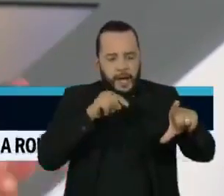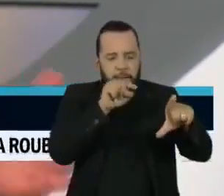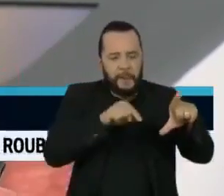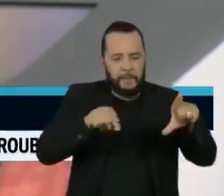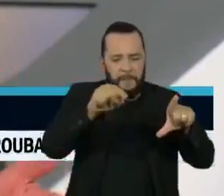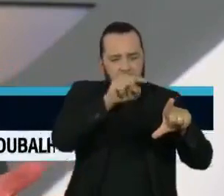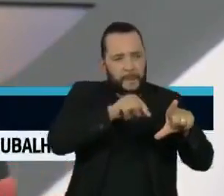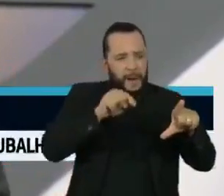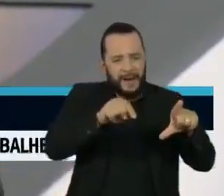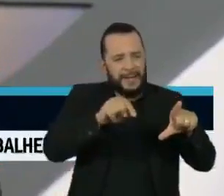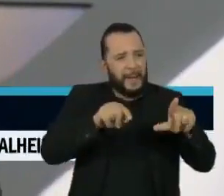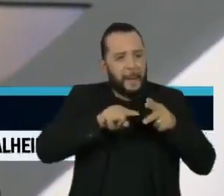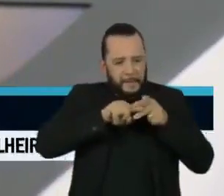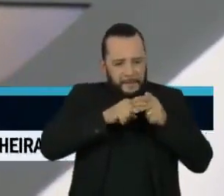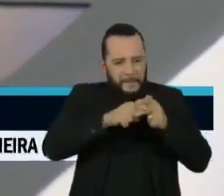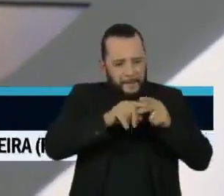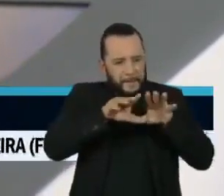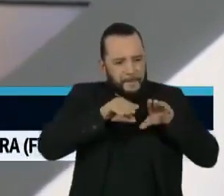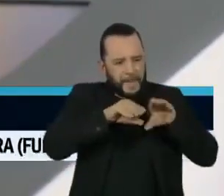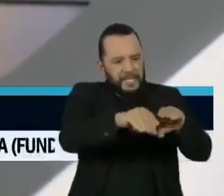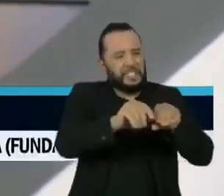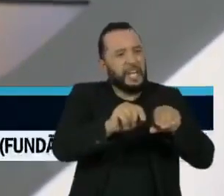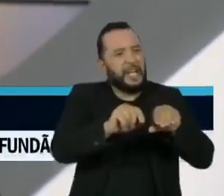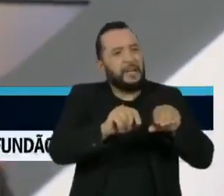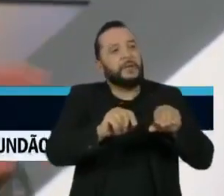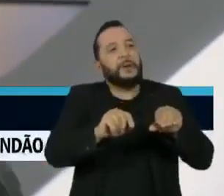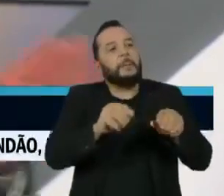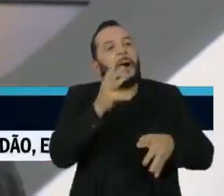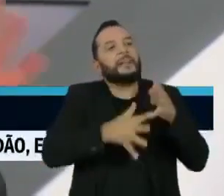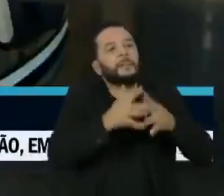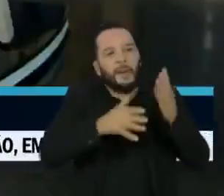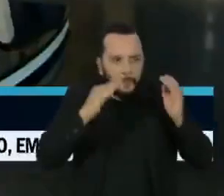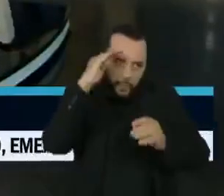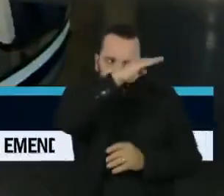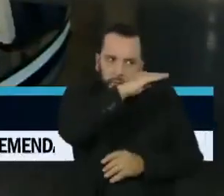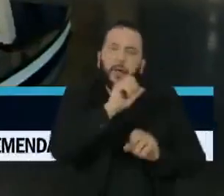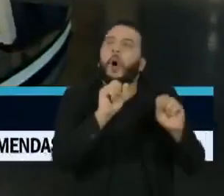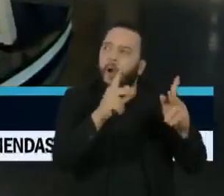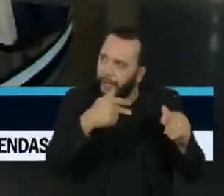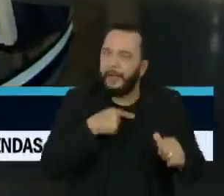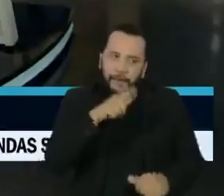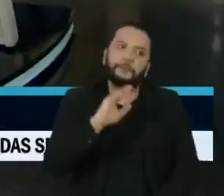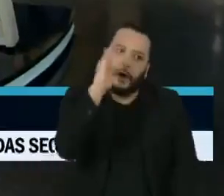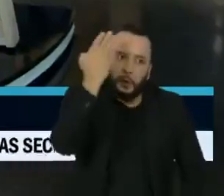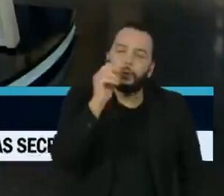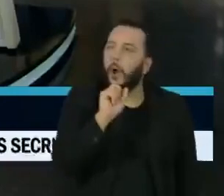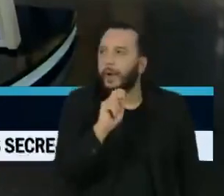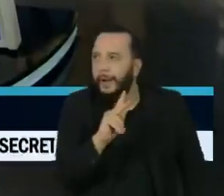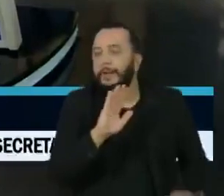Mas e se for uma questão de opinião? Como é que fica? Não, eu vejo